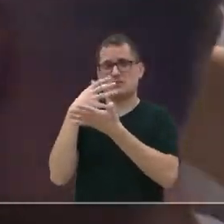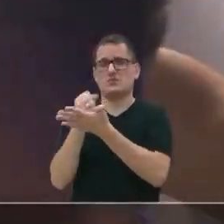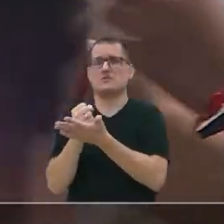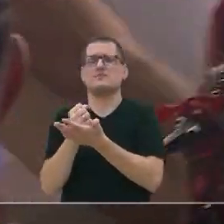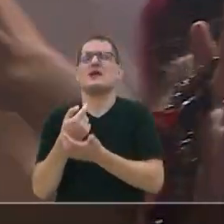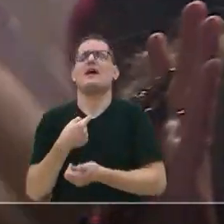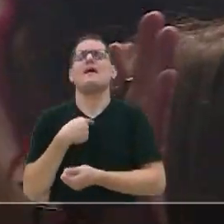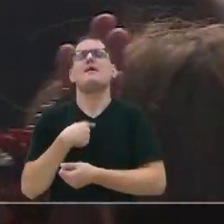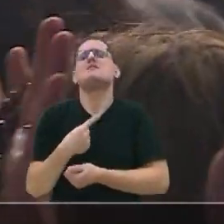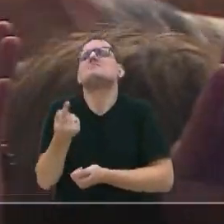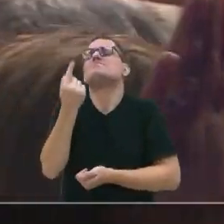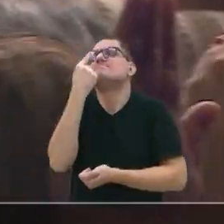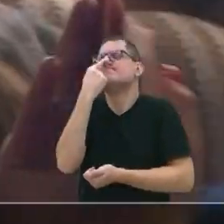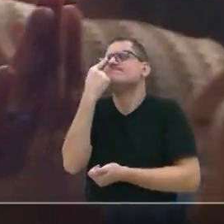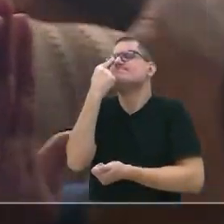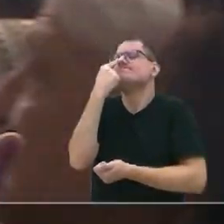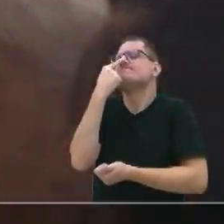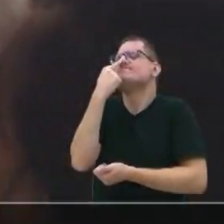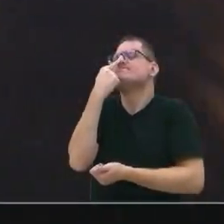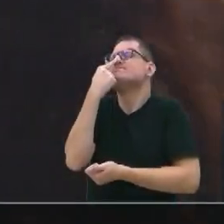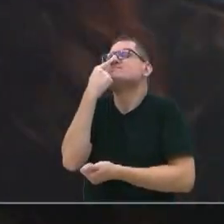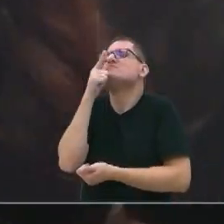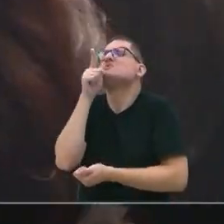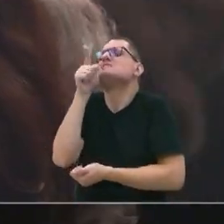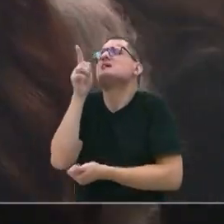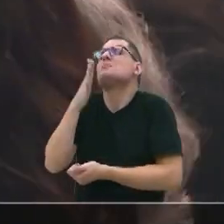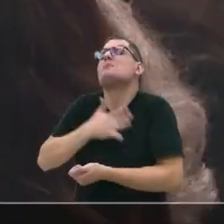eu me atrevo a te chamar de meu